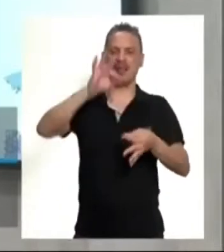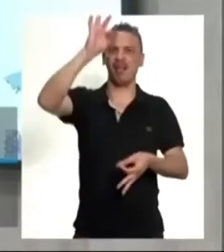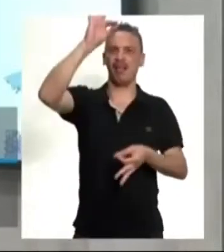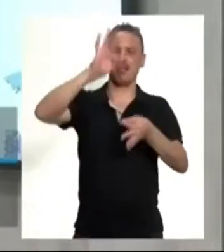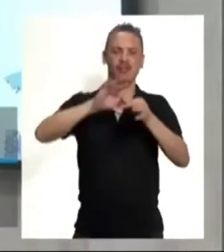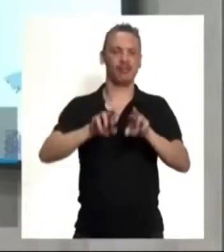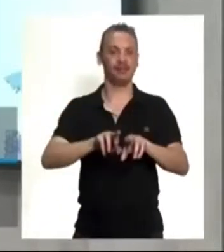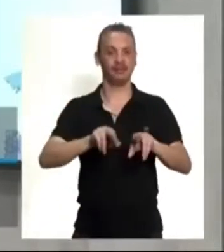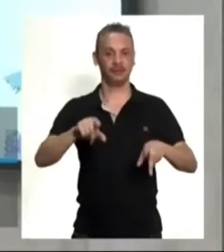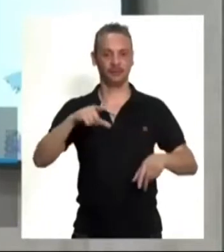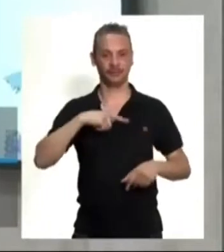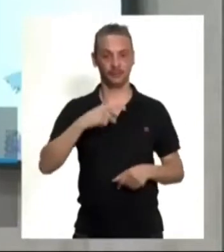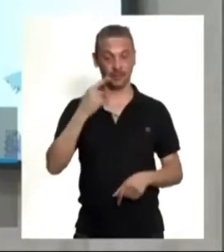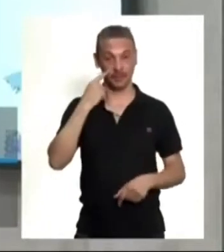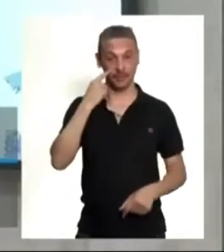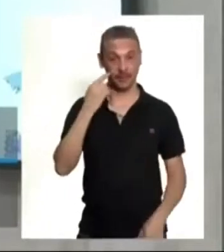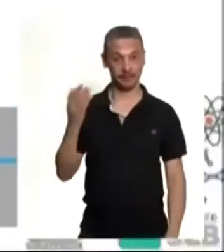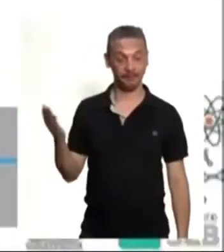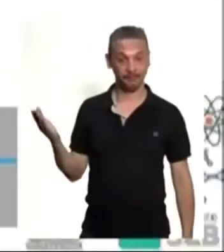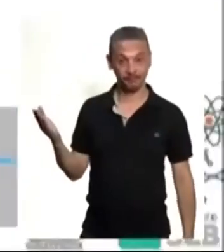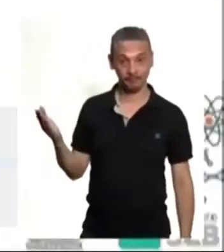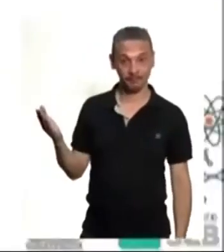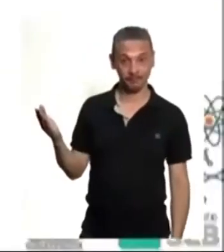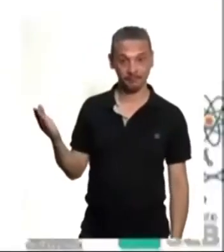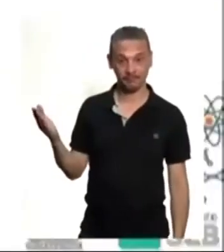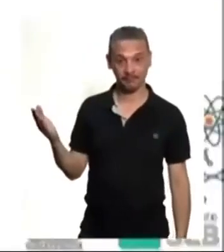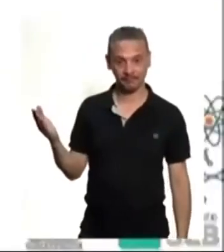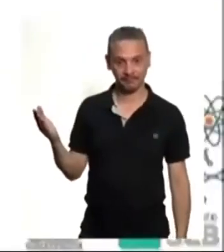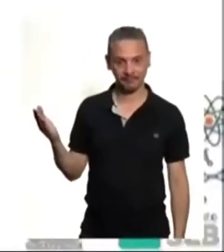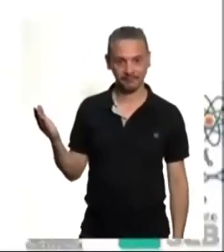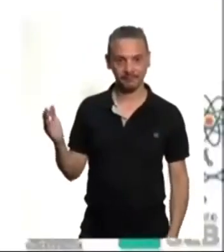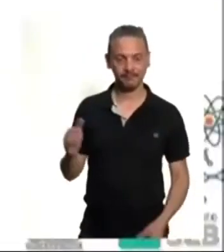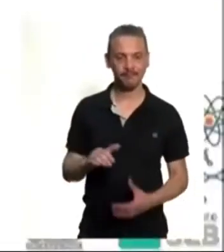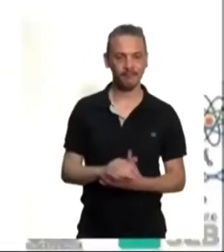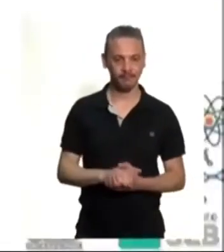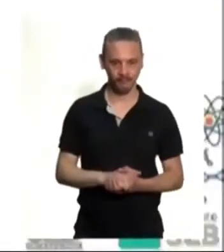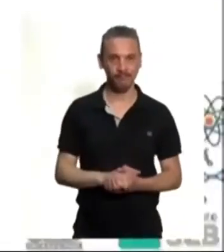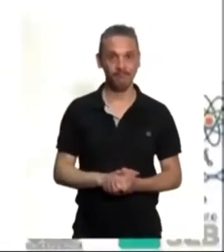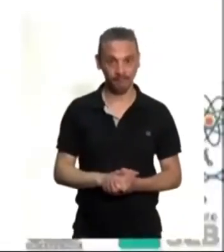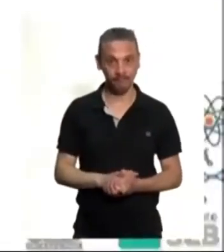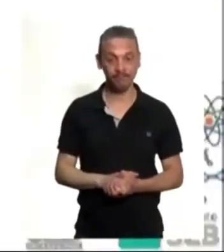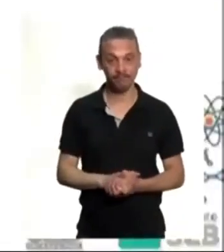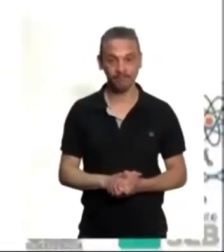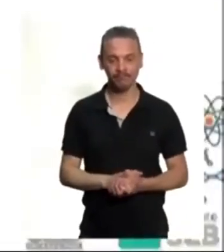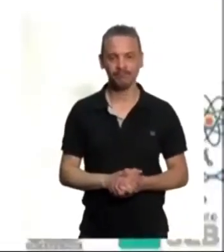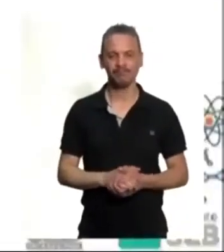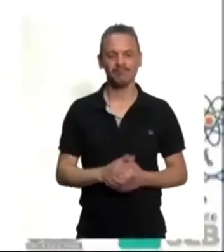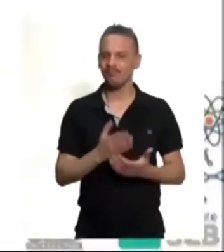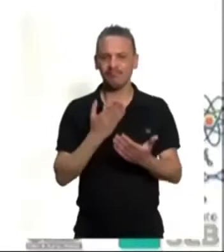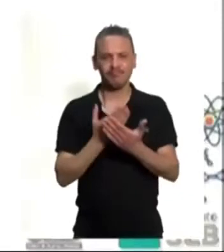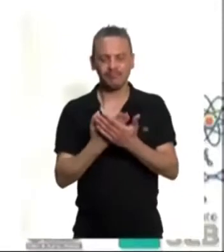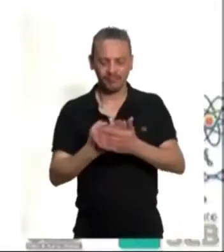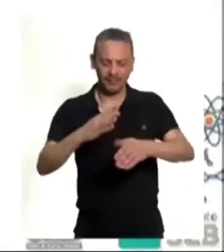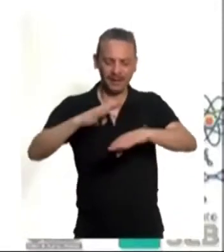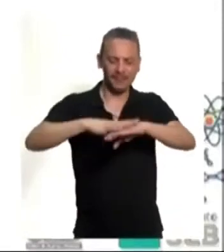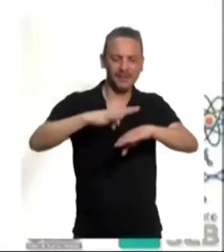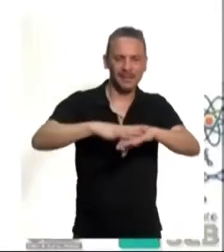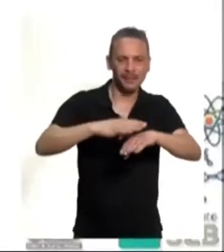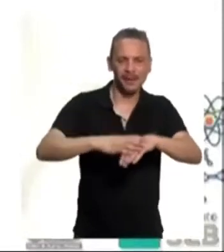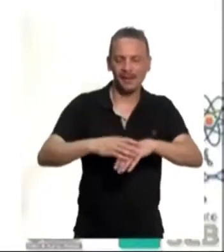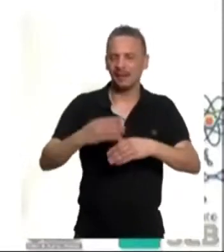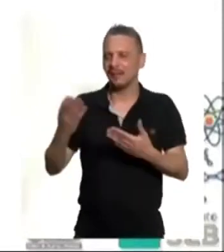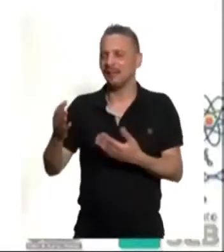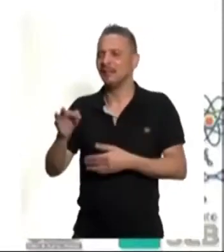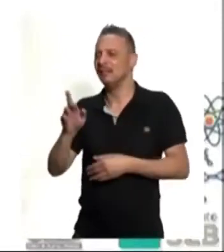aresta lateral. Dá uma olhada aí. Eu fiz uma caixa torta para você. Você não precisaria ter estudado matemática, estar ouvindo o Fredão,